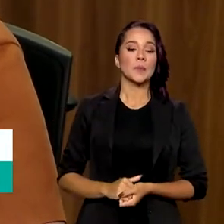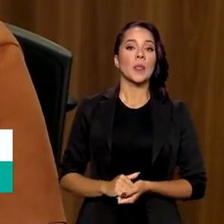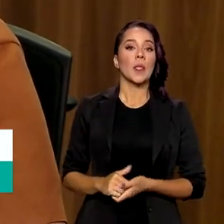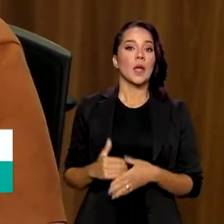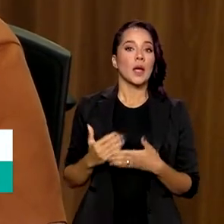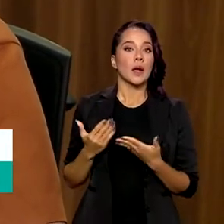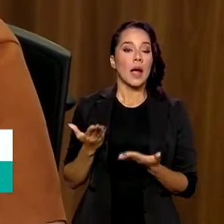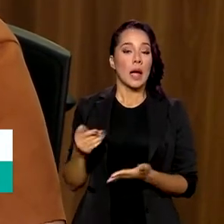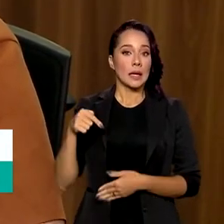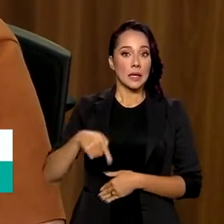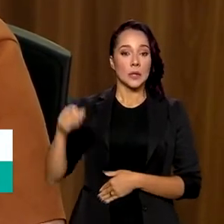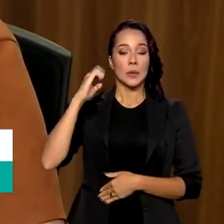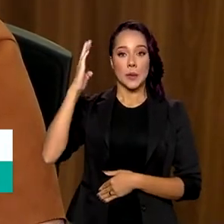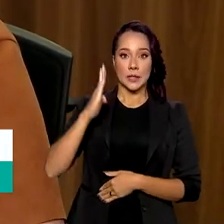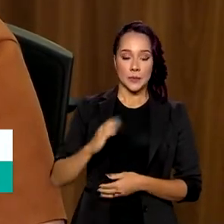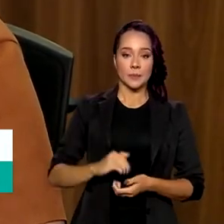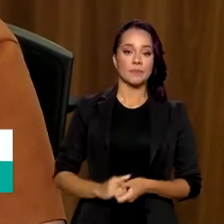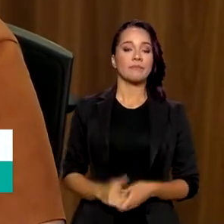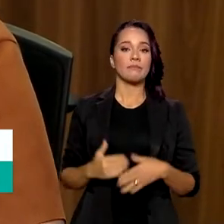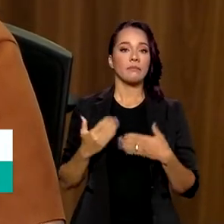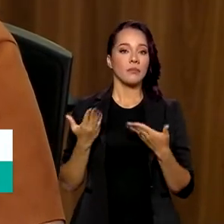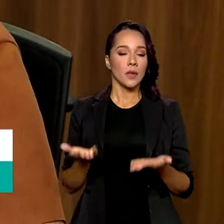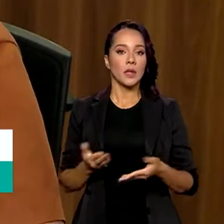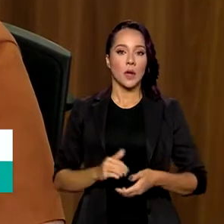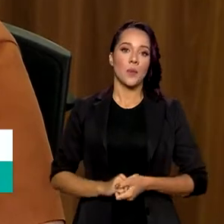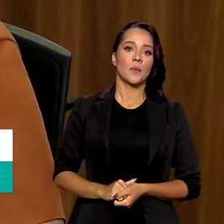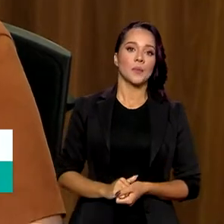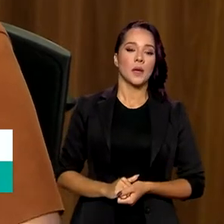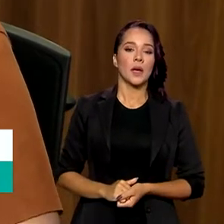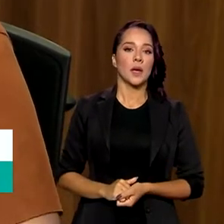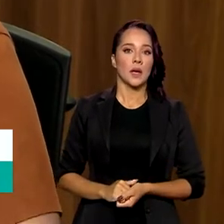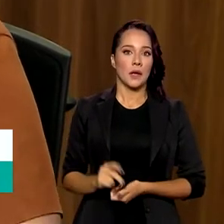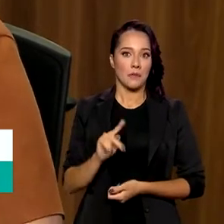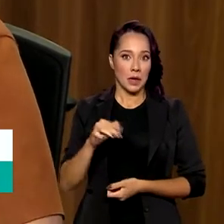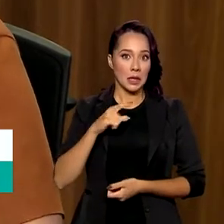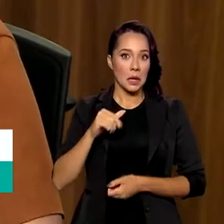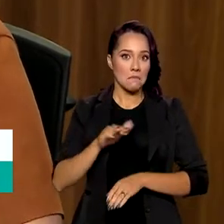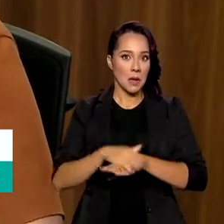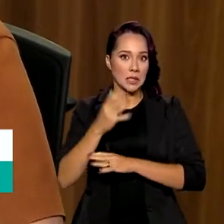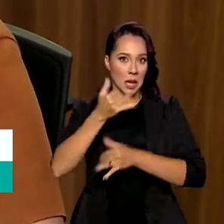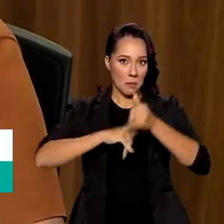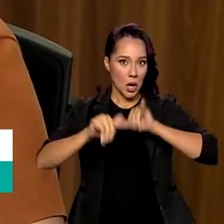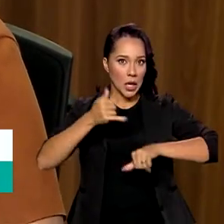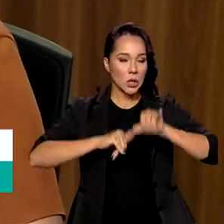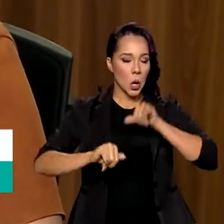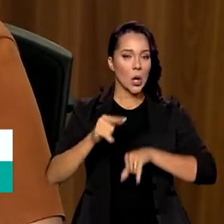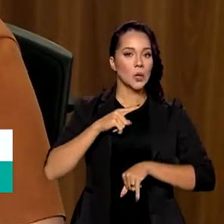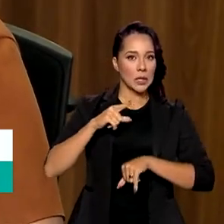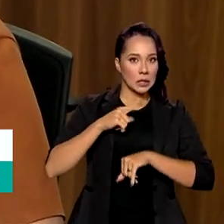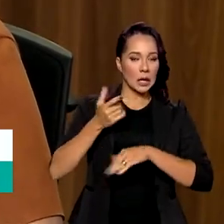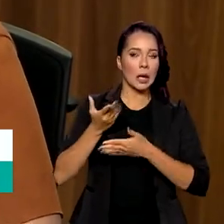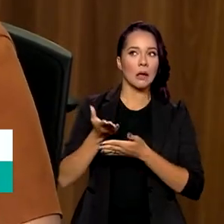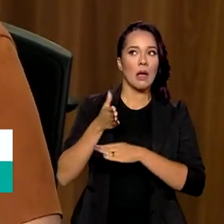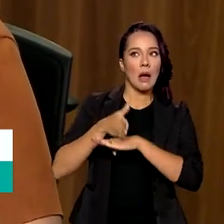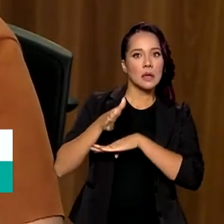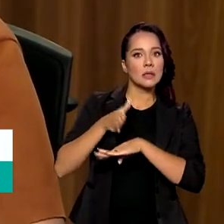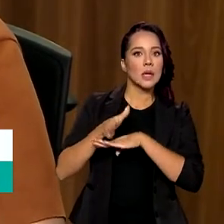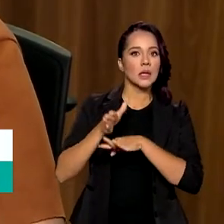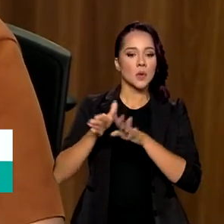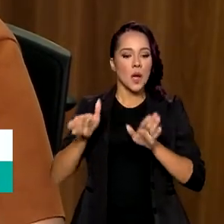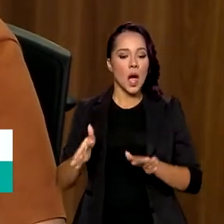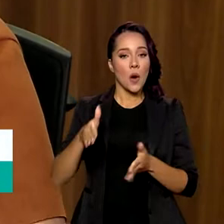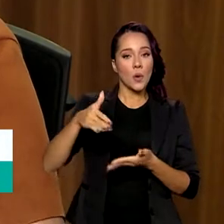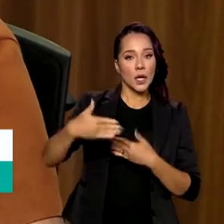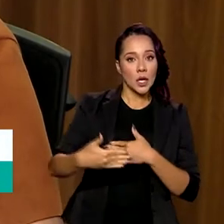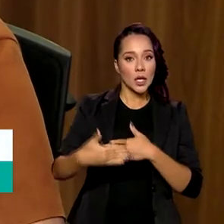né da Monkey potes aqui no país é com isso vai ter mais laboratório aí tendo acesso ao